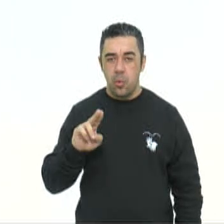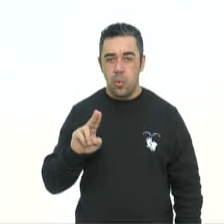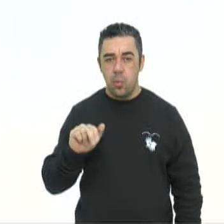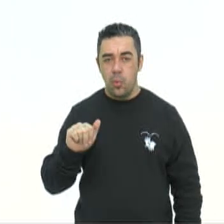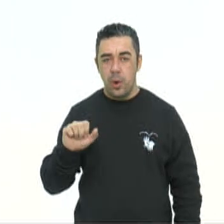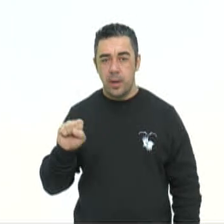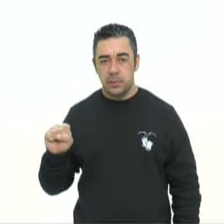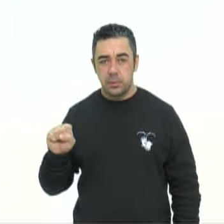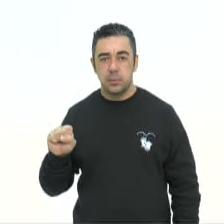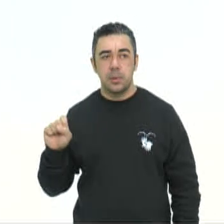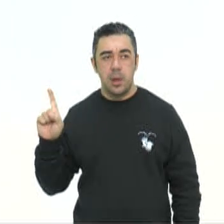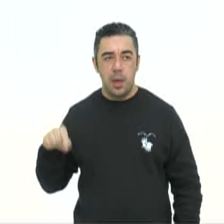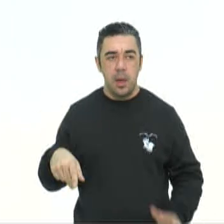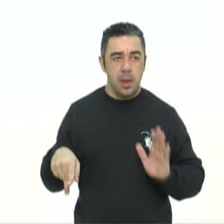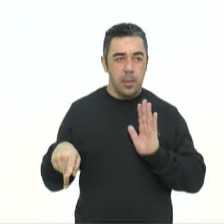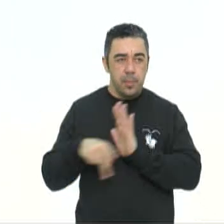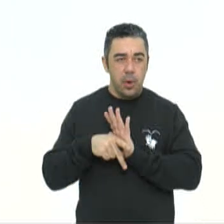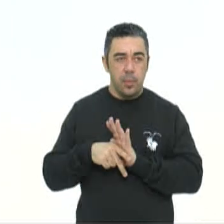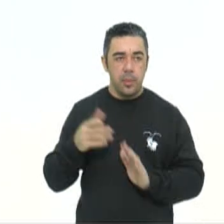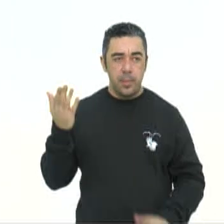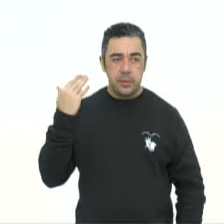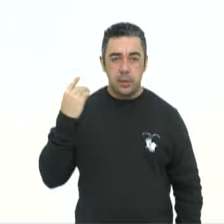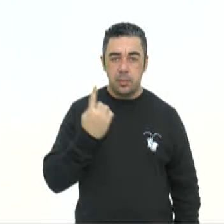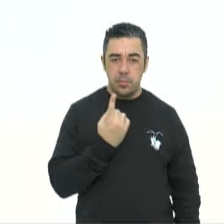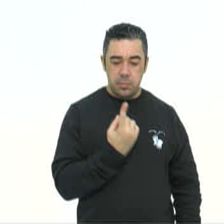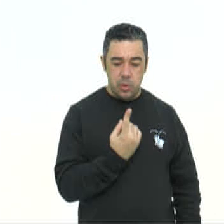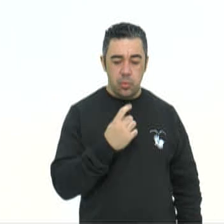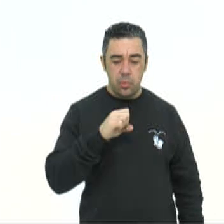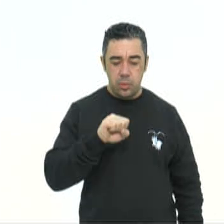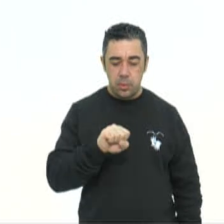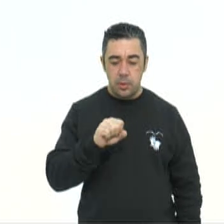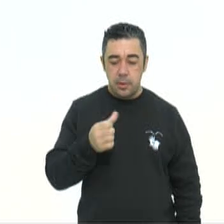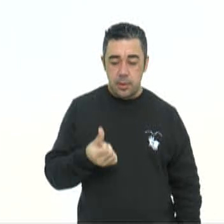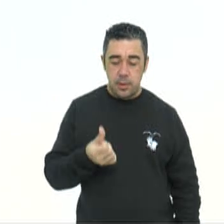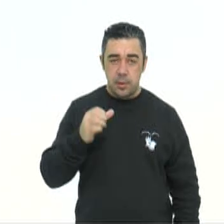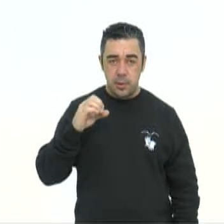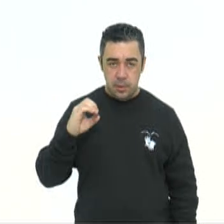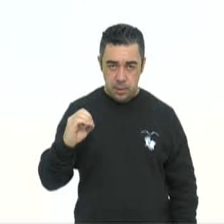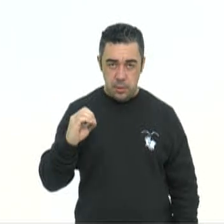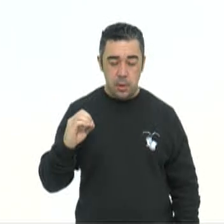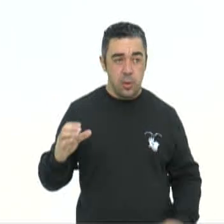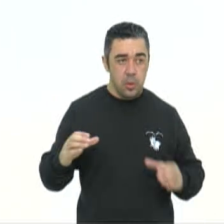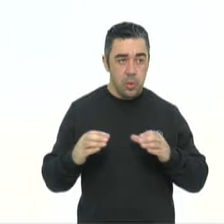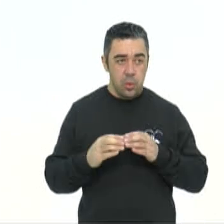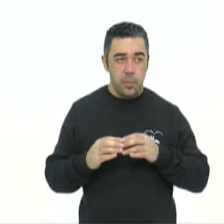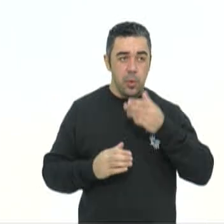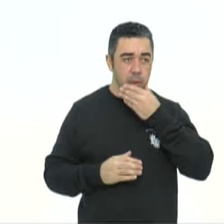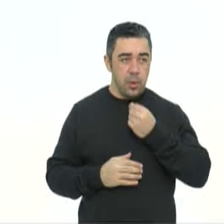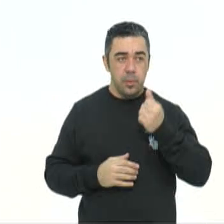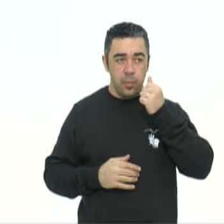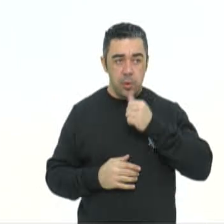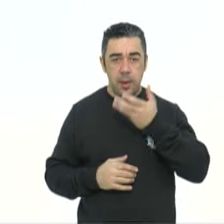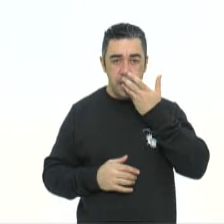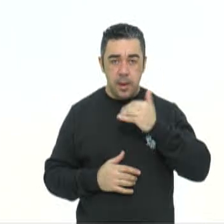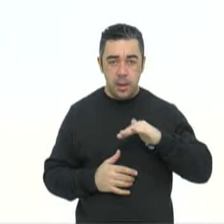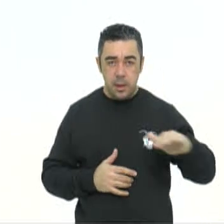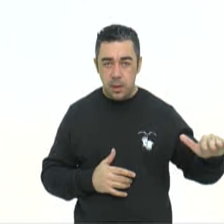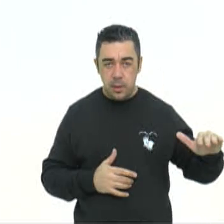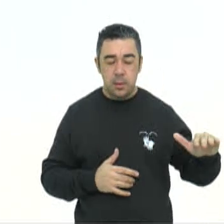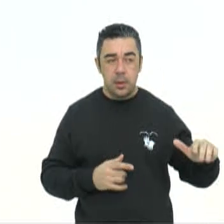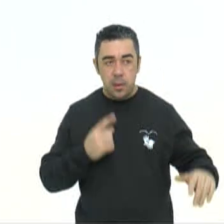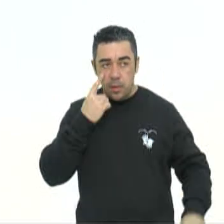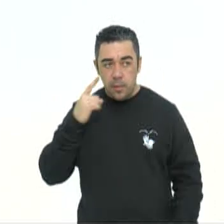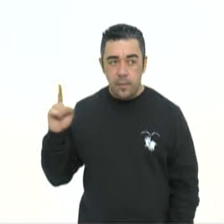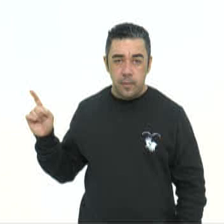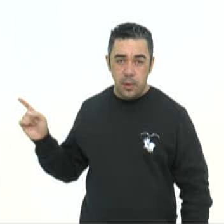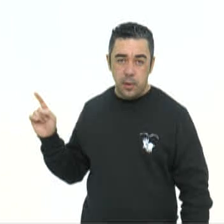1860. Então, vamos observar aqui, eles reunidos homens, mulheres, crianças. Aqui a gente